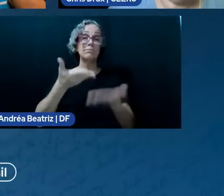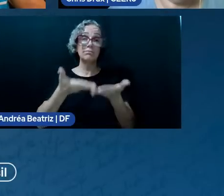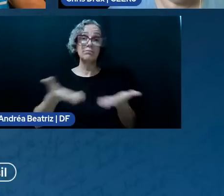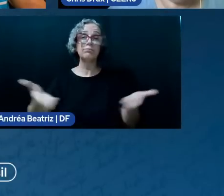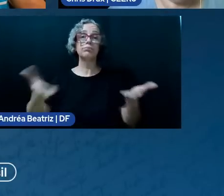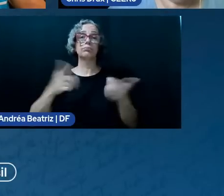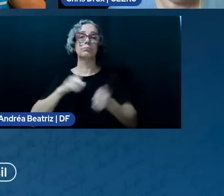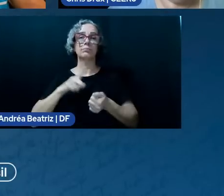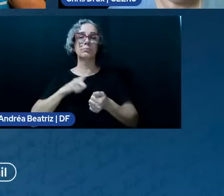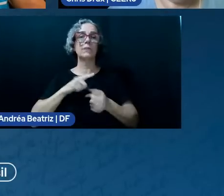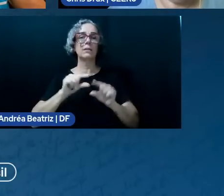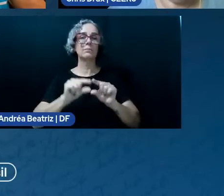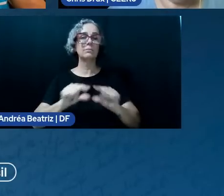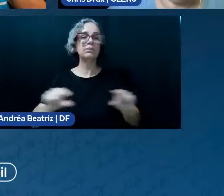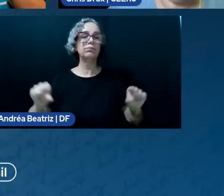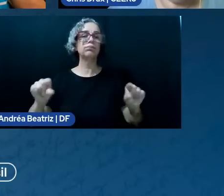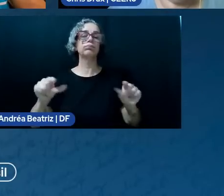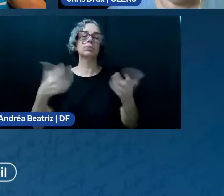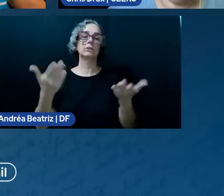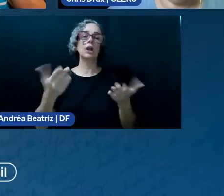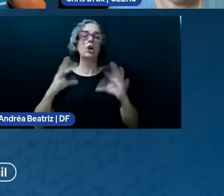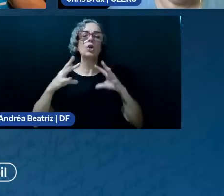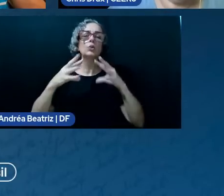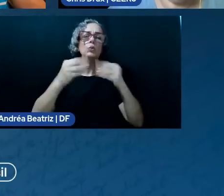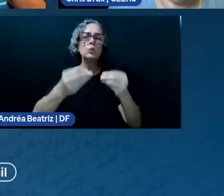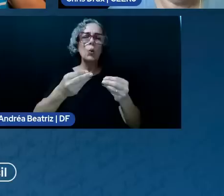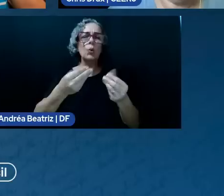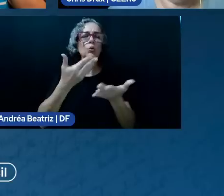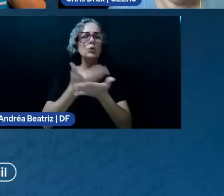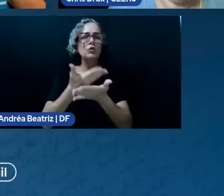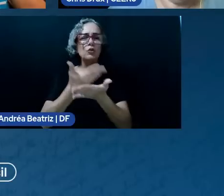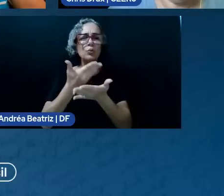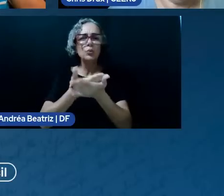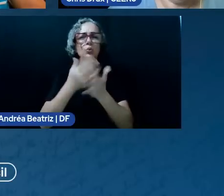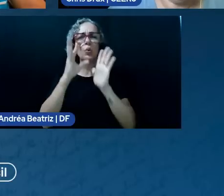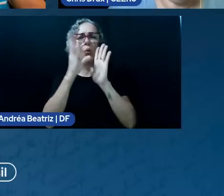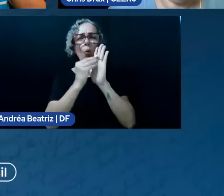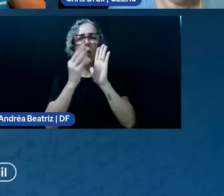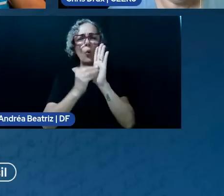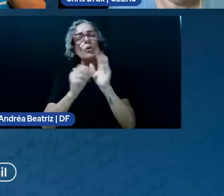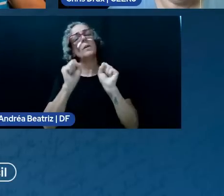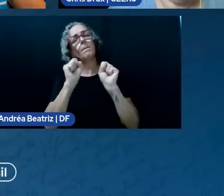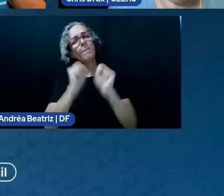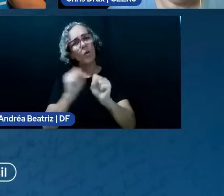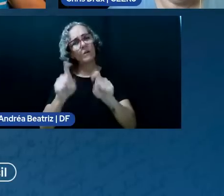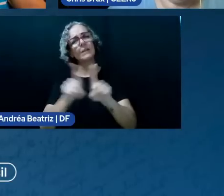@estudo_le_febtv. Para encontrar todo o conteúdo do estudo, basta acessar o site da FEB,